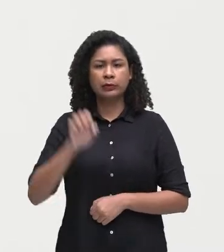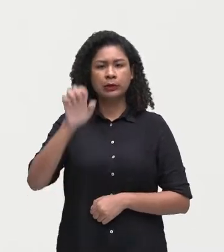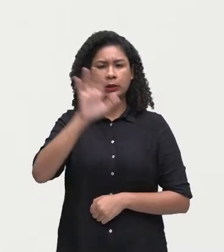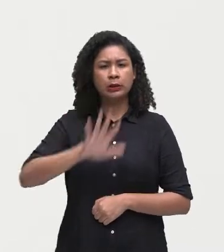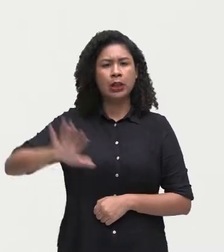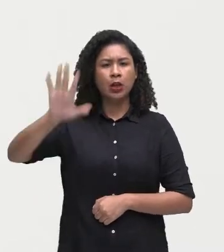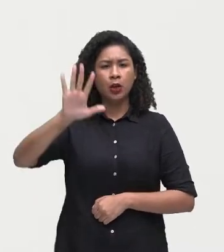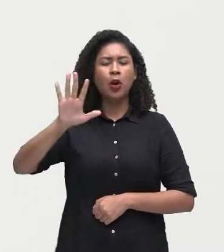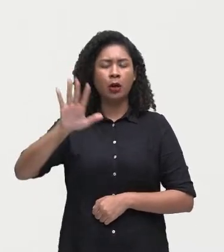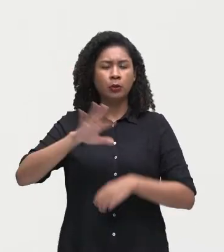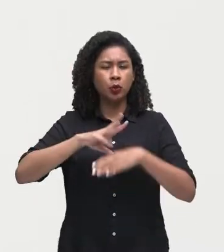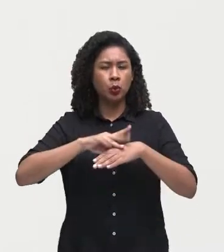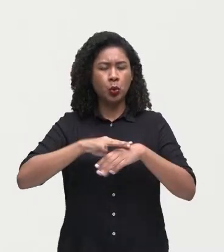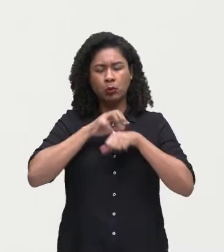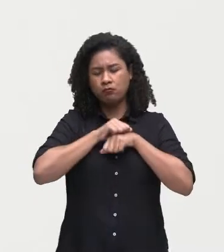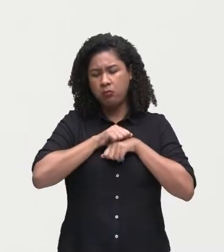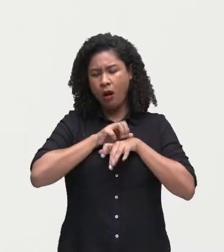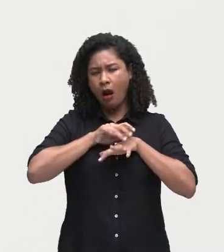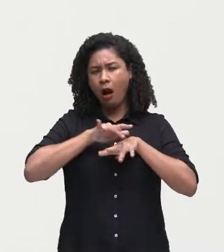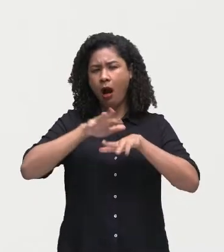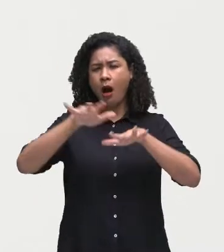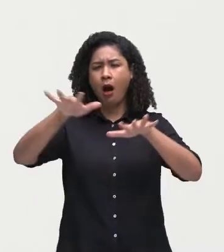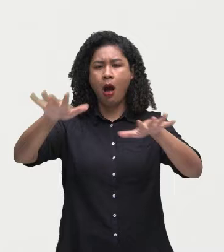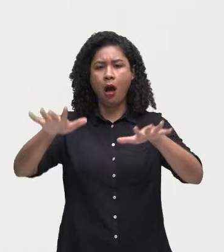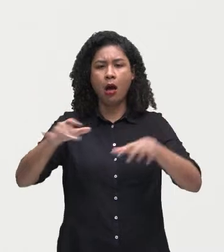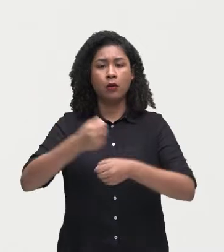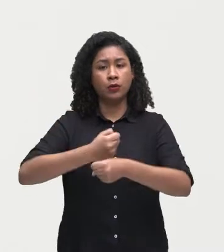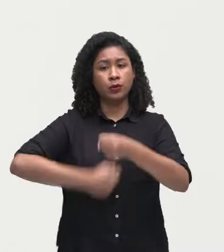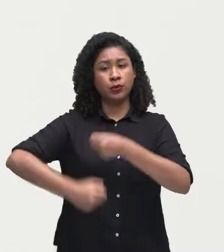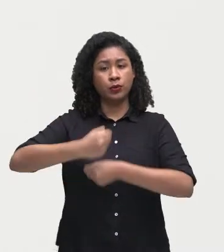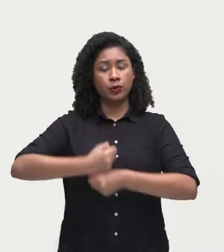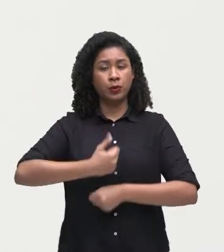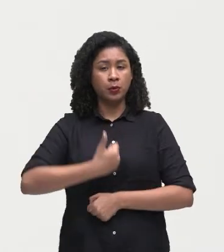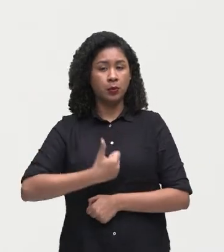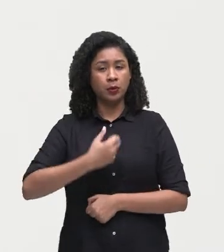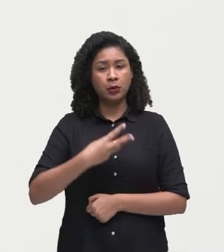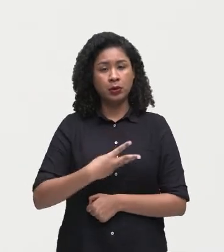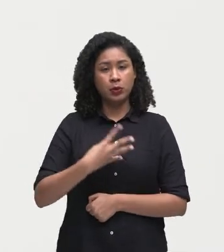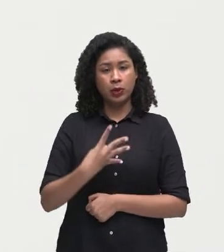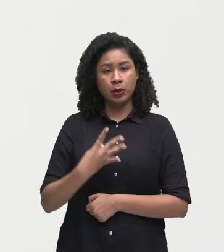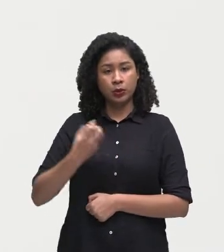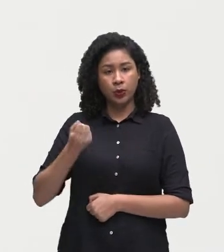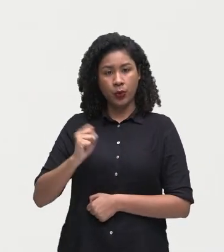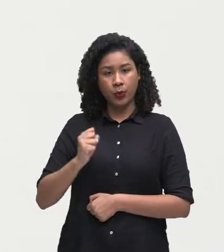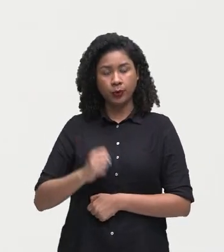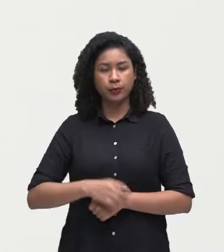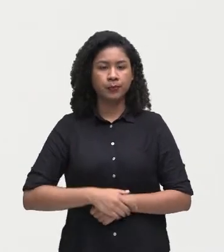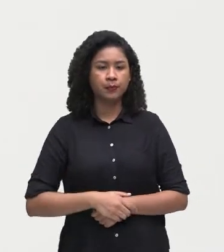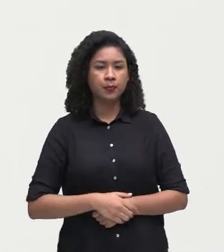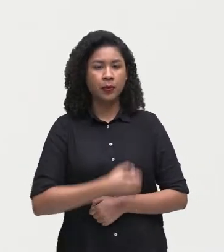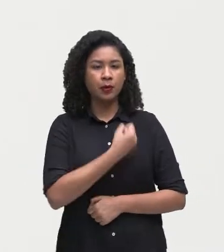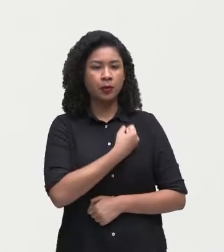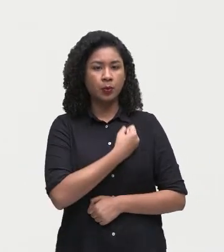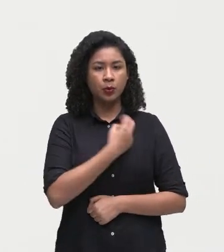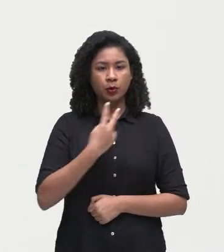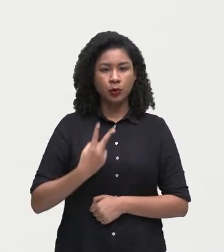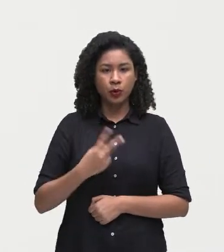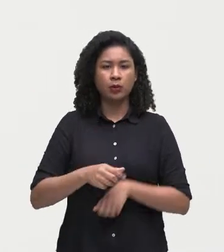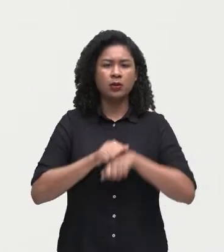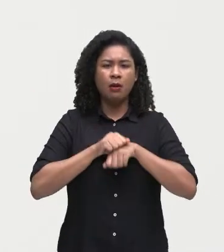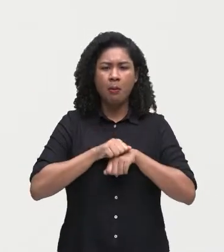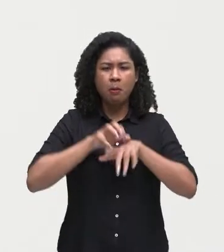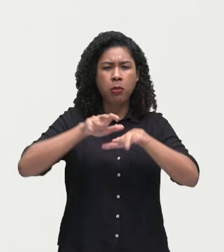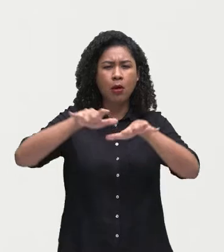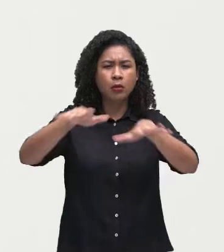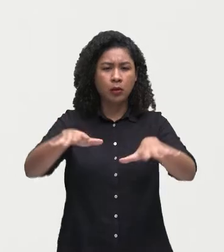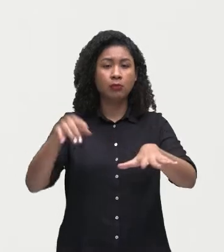um terço de sua população durante o verão de 1348. 2. Epidemia descrita pelos cronistas foi considerada